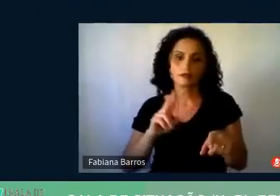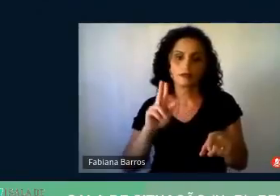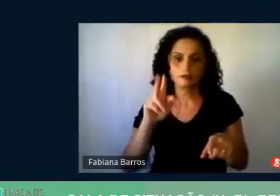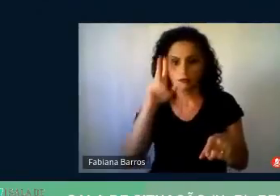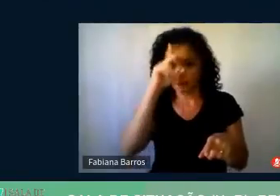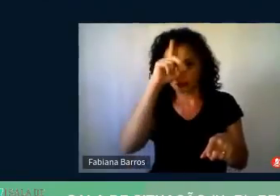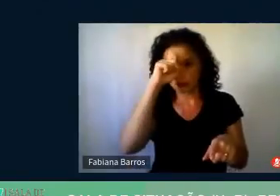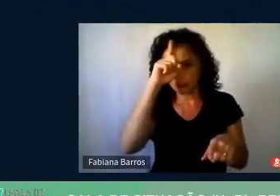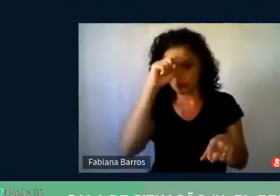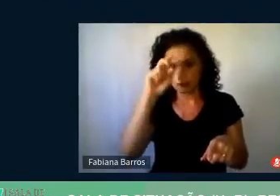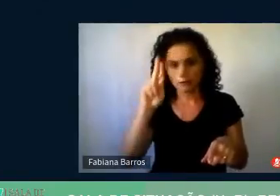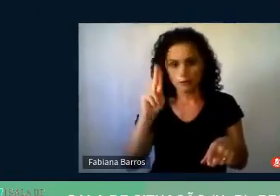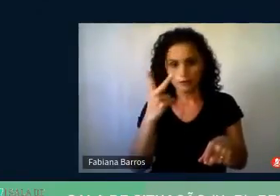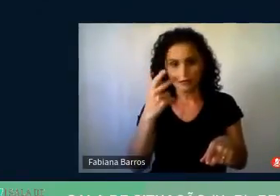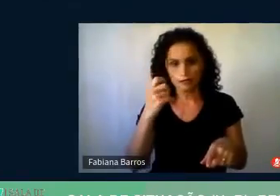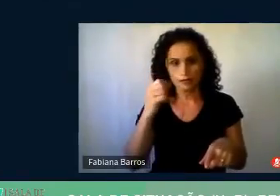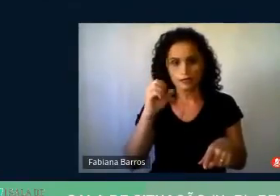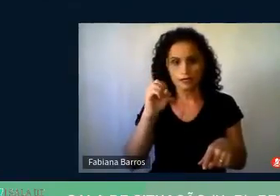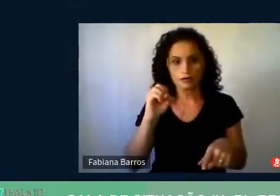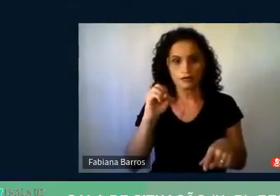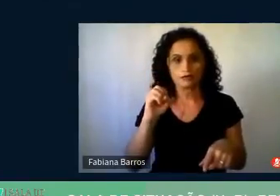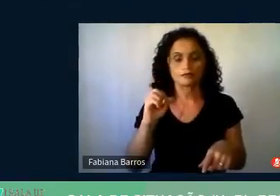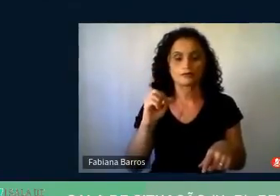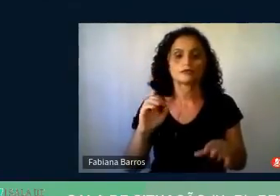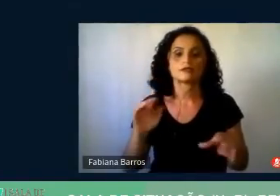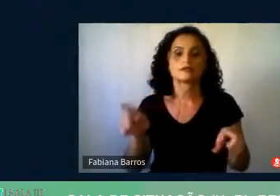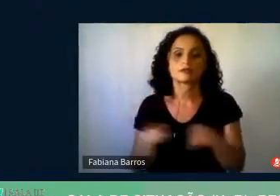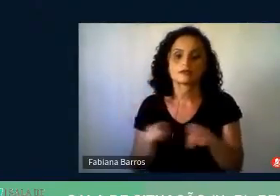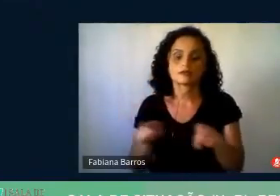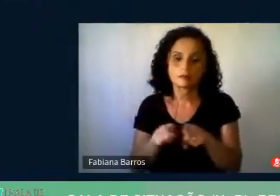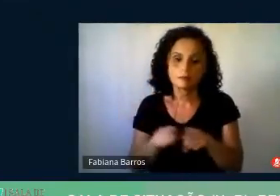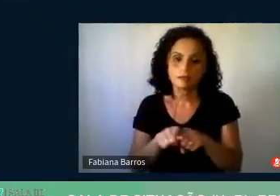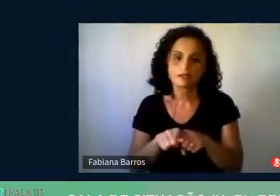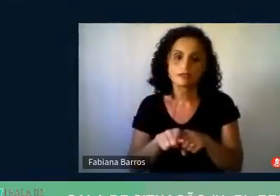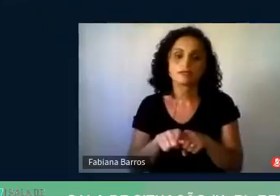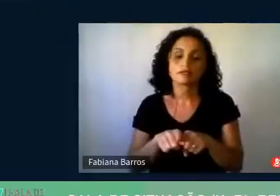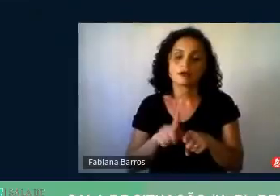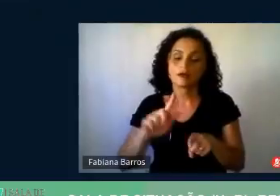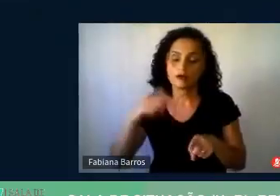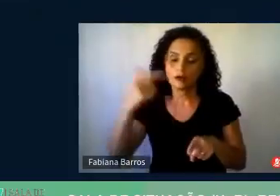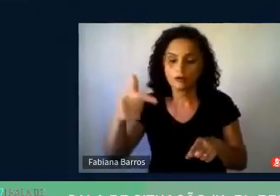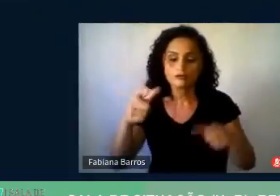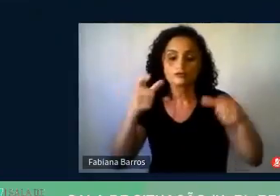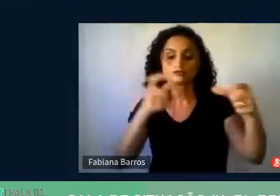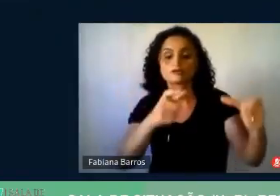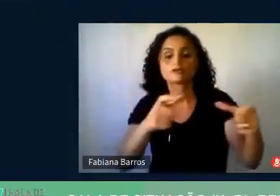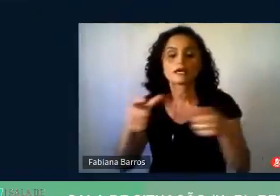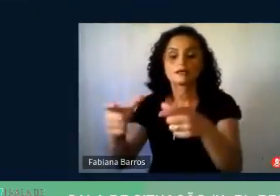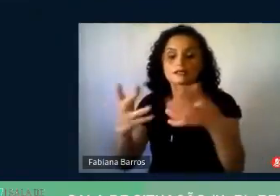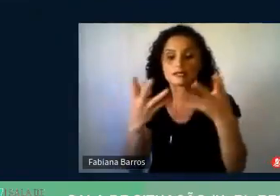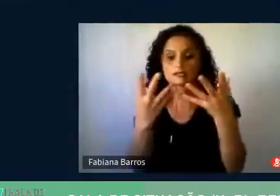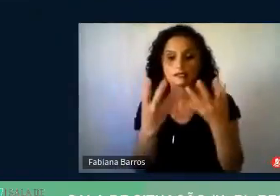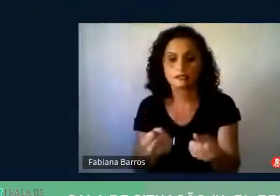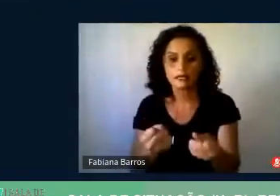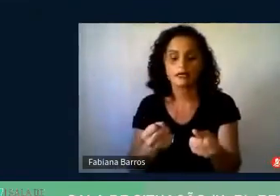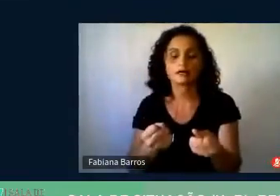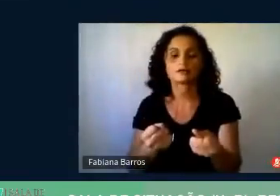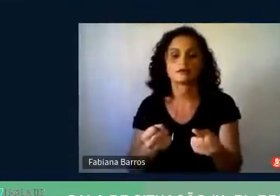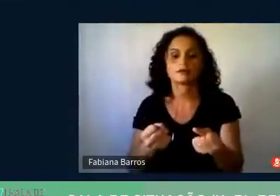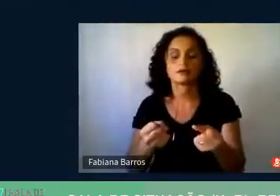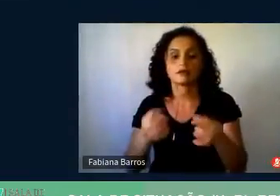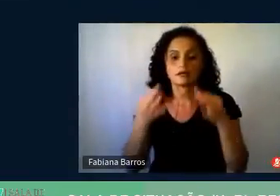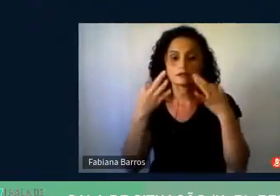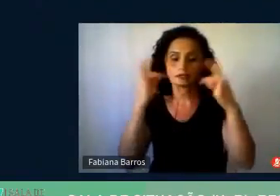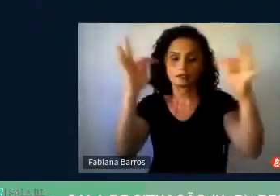parte da Secretaria de Saúde do Distrito Federal, da região leste, já vem incorporando essa tecnologia, que agora, a partir do manual lançado pelo Ministério da Saúde na